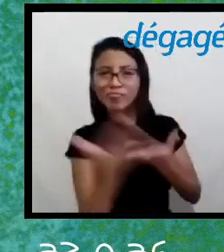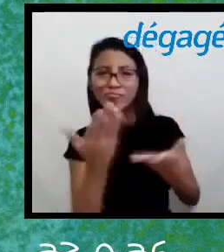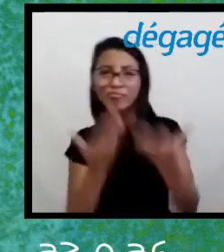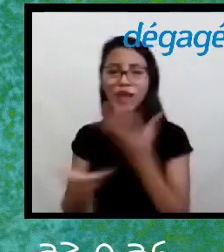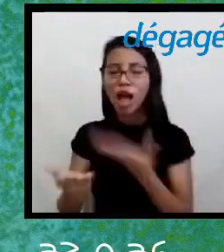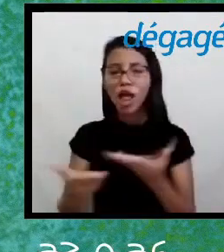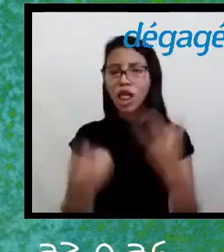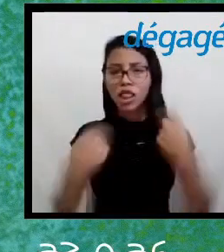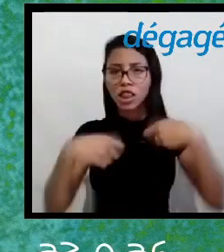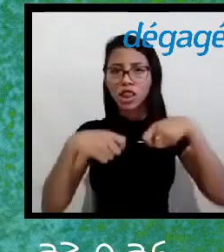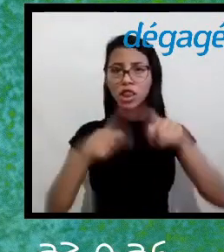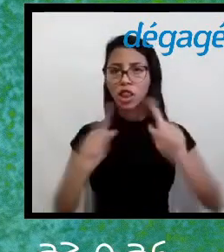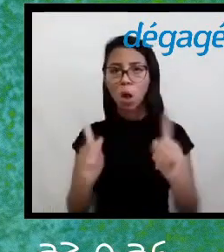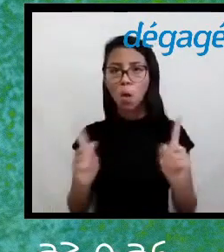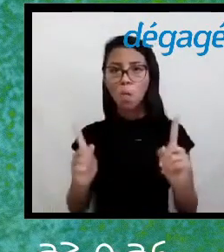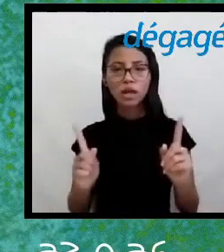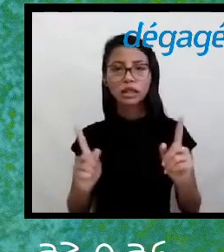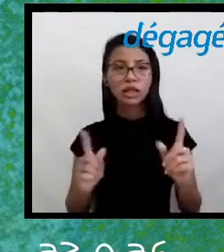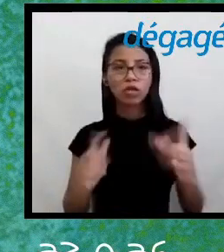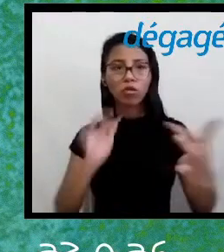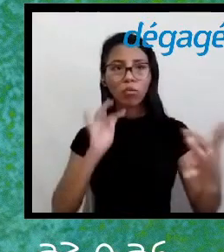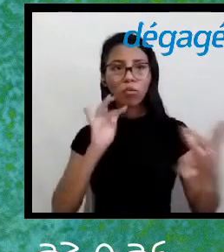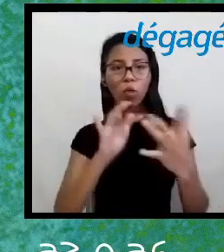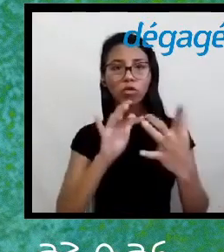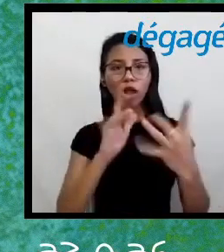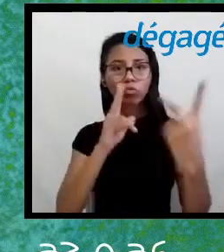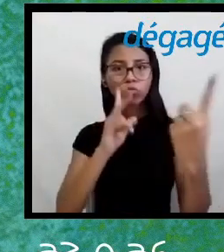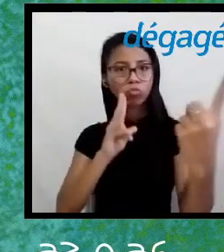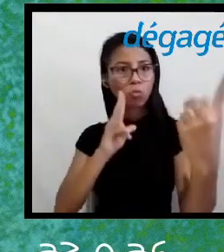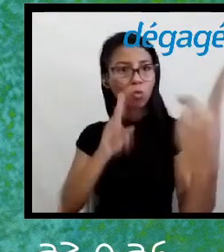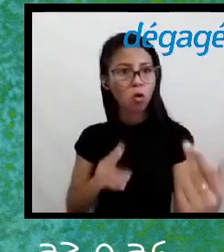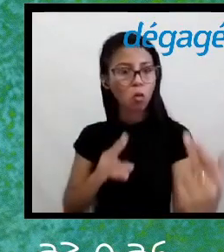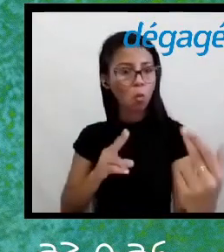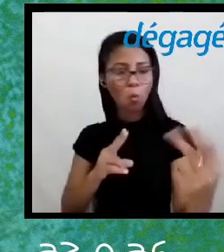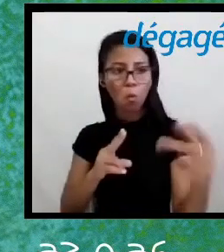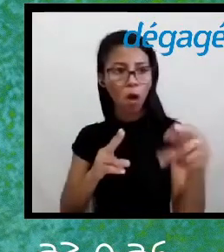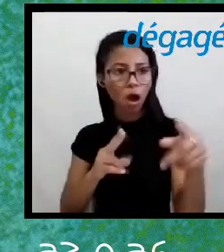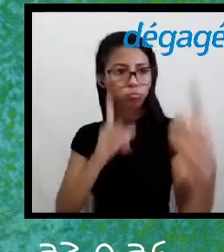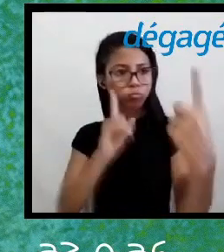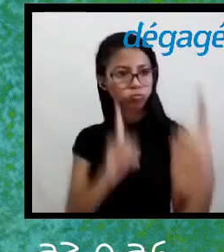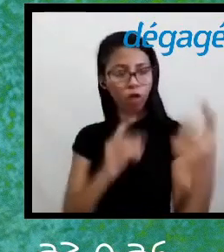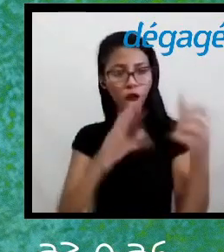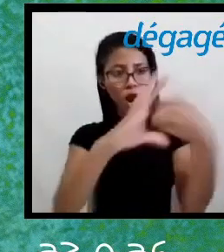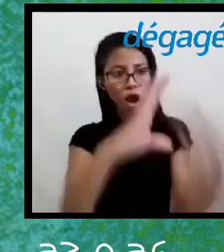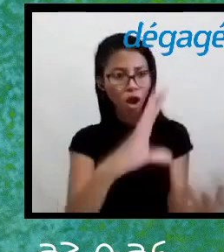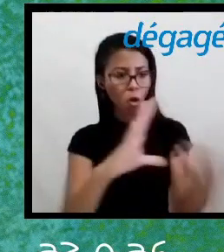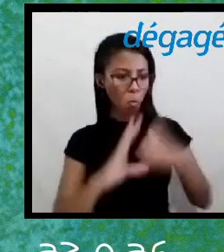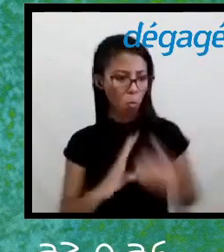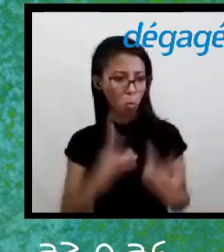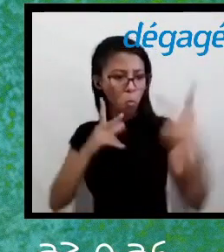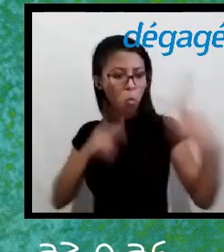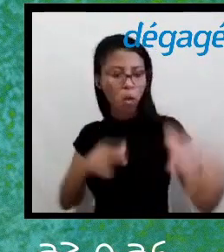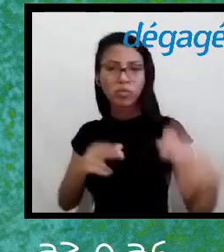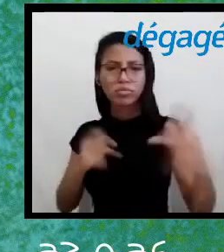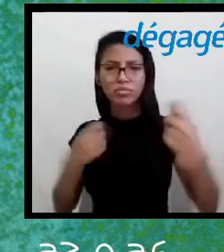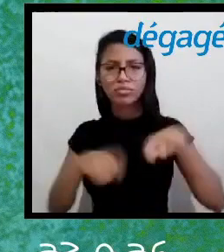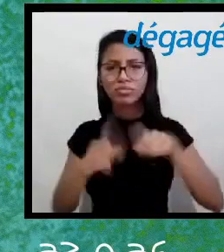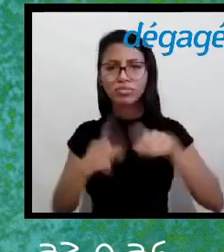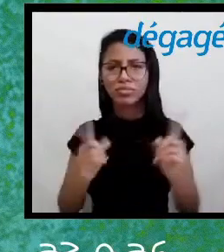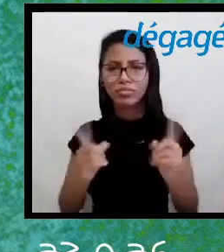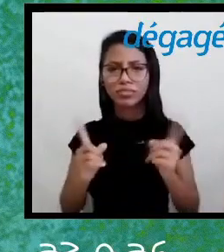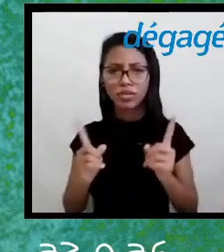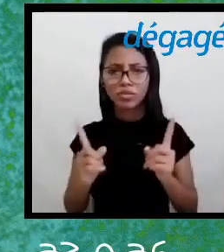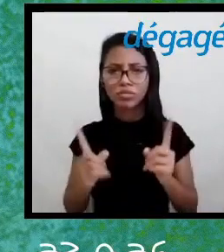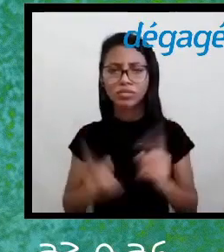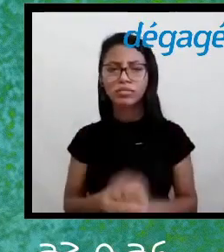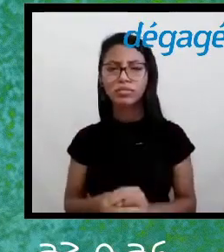que não caiba, onde nenhum triângulo precisa fingir que é círculo, citando a Cris Munhoz falando ontem, né? E aí, para vocês terem uma